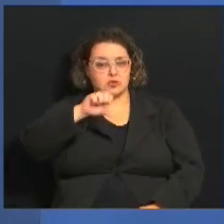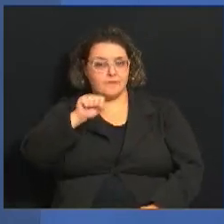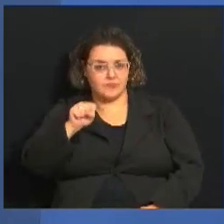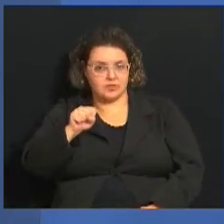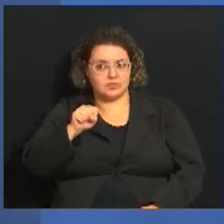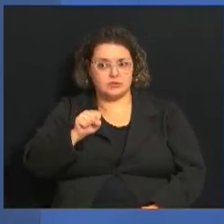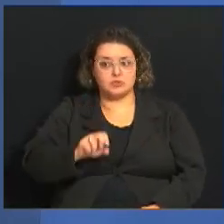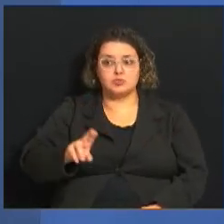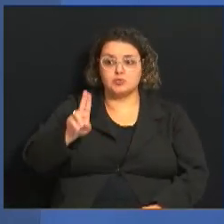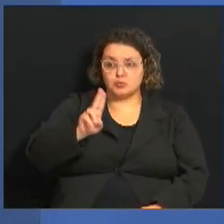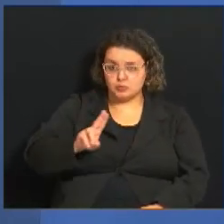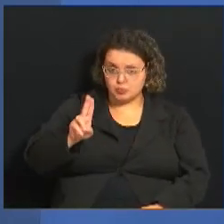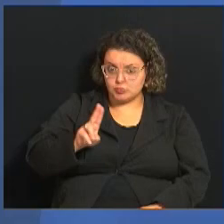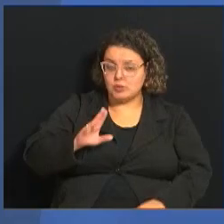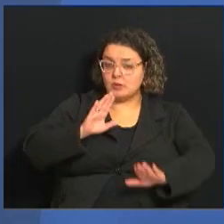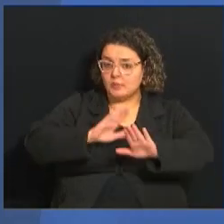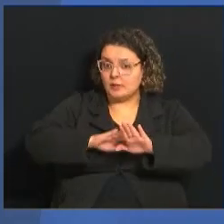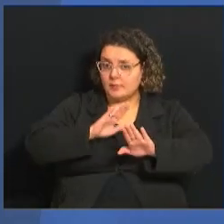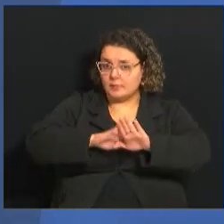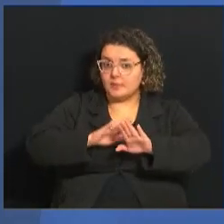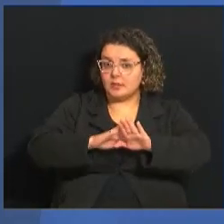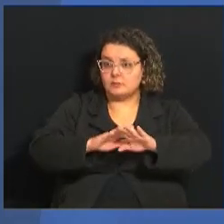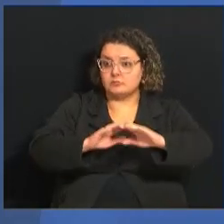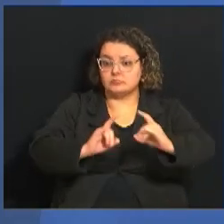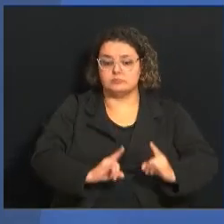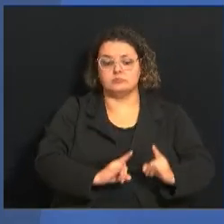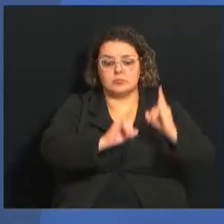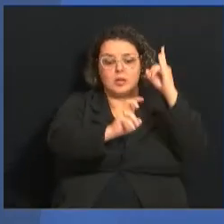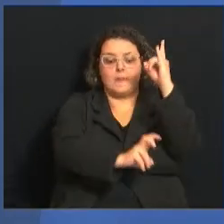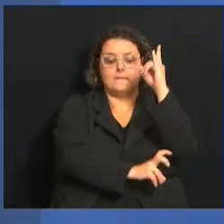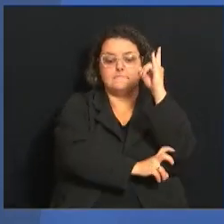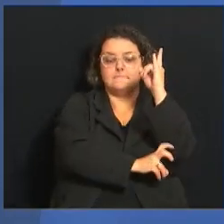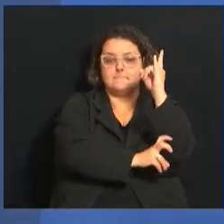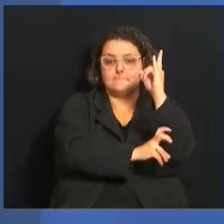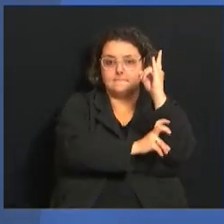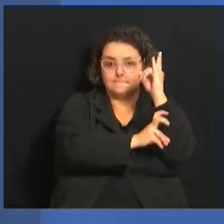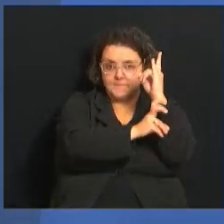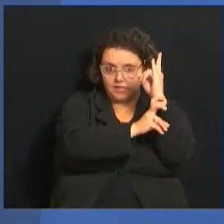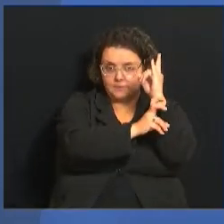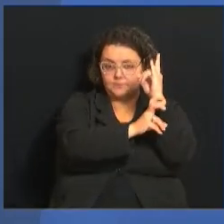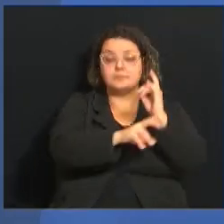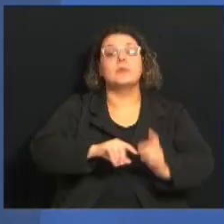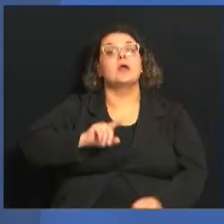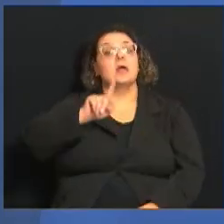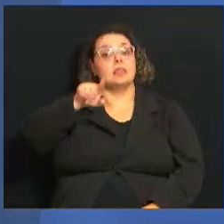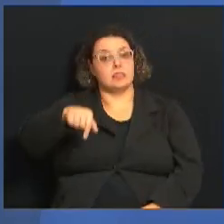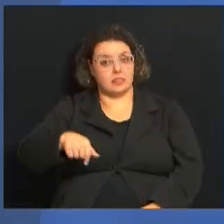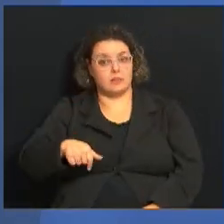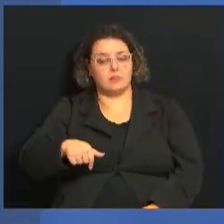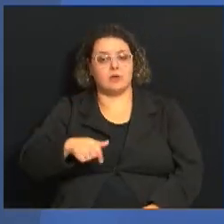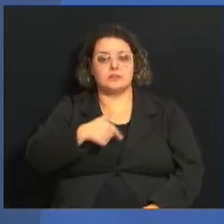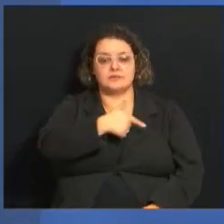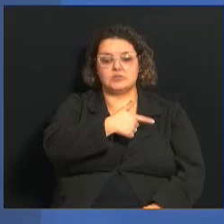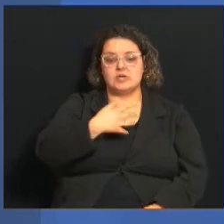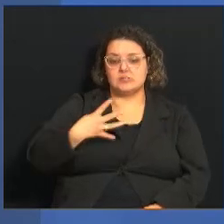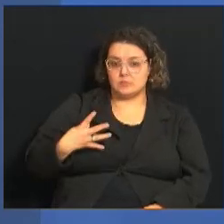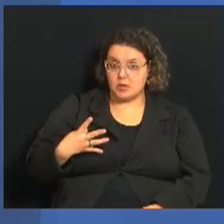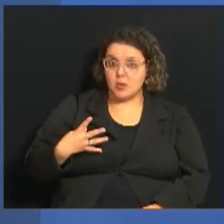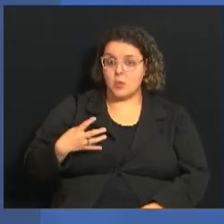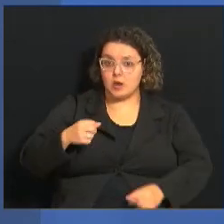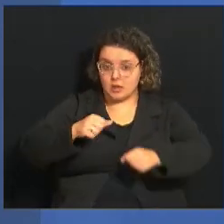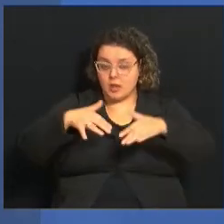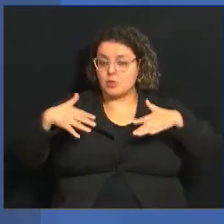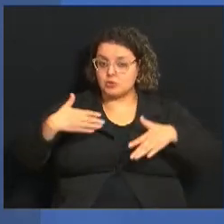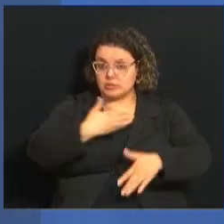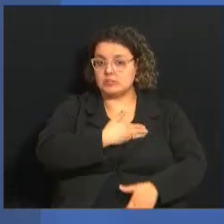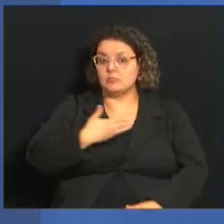instalação e o funcionamento de elevadores aqui na cidade de Campinas. Na sequência, será a 24ª audiência pública.